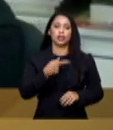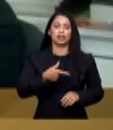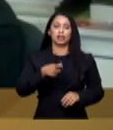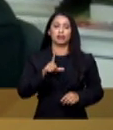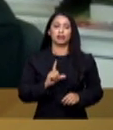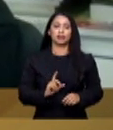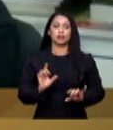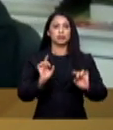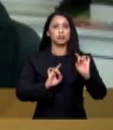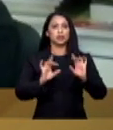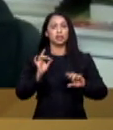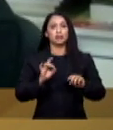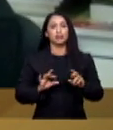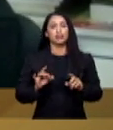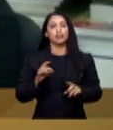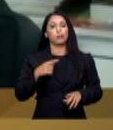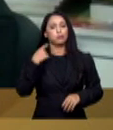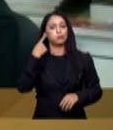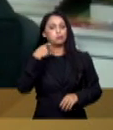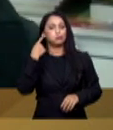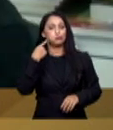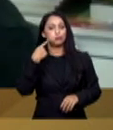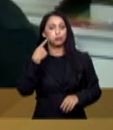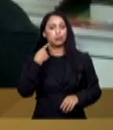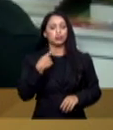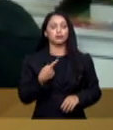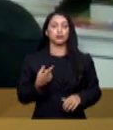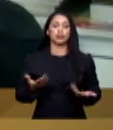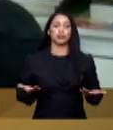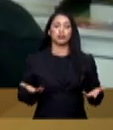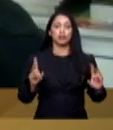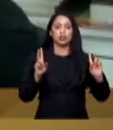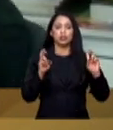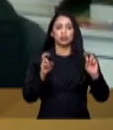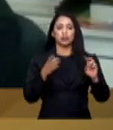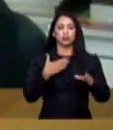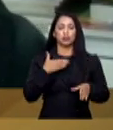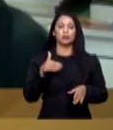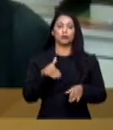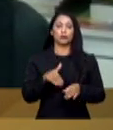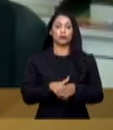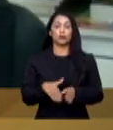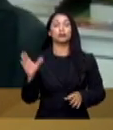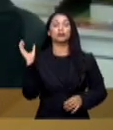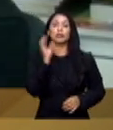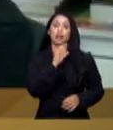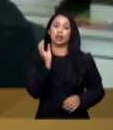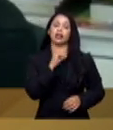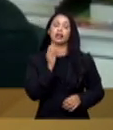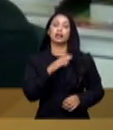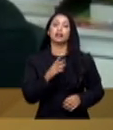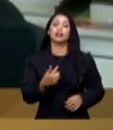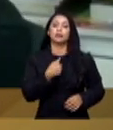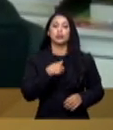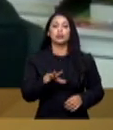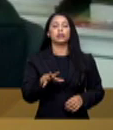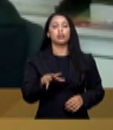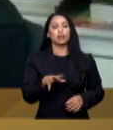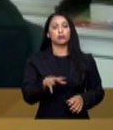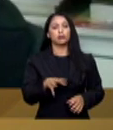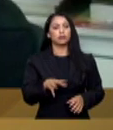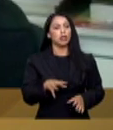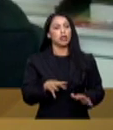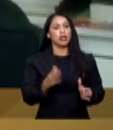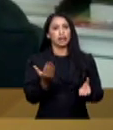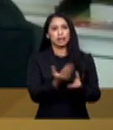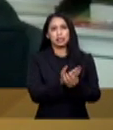às advogadas que atuam no Dias presidente Toffoli, ministro do STF. O meu voto é bastante rápido, eu conheço integralmente